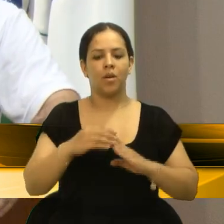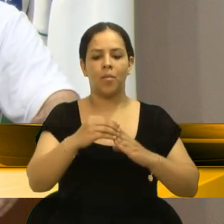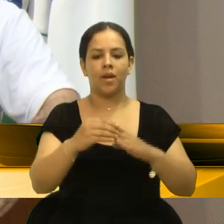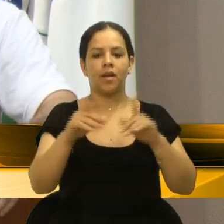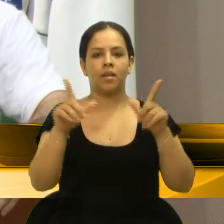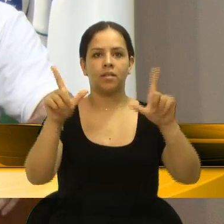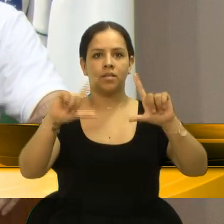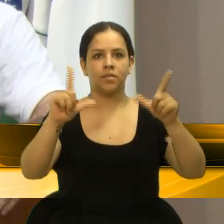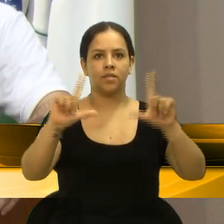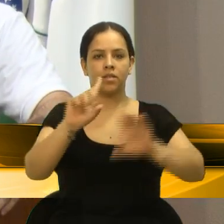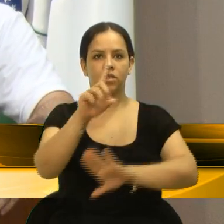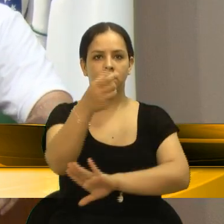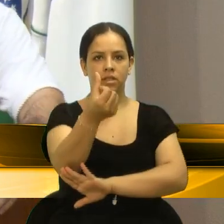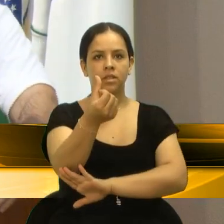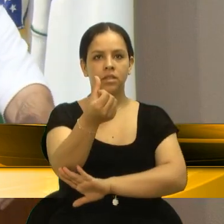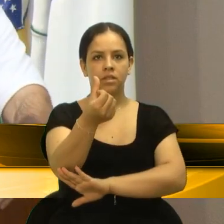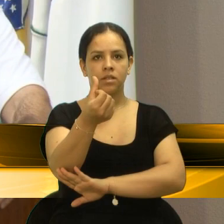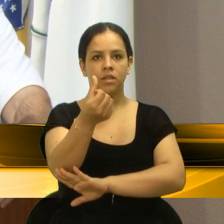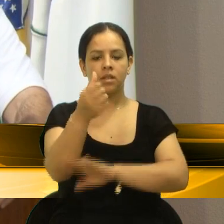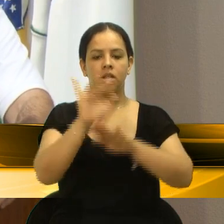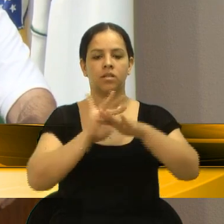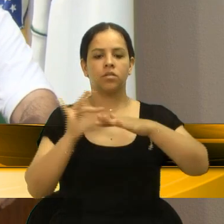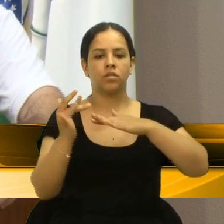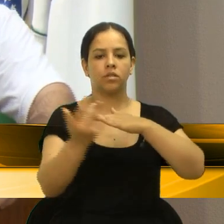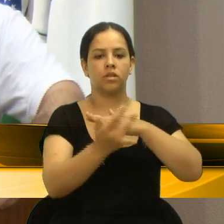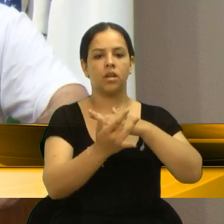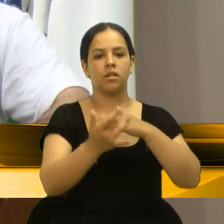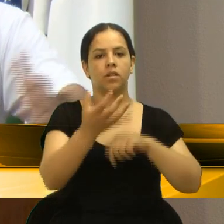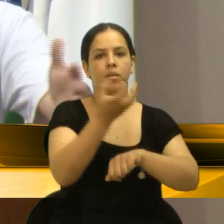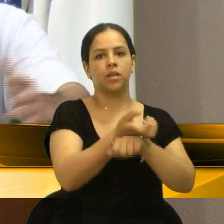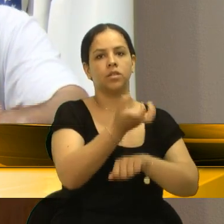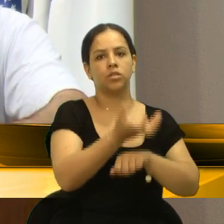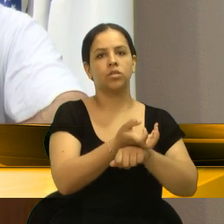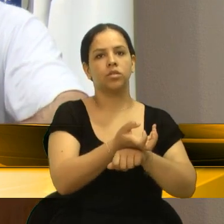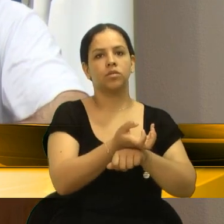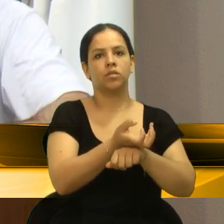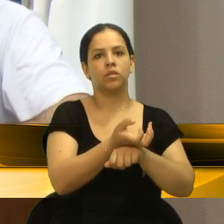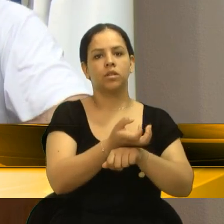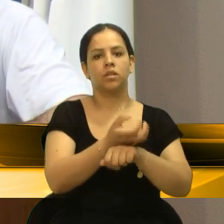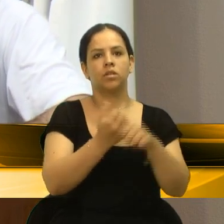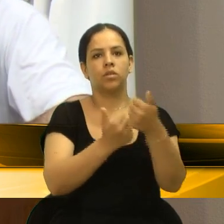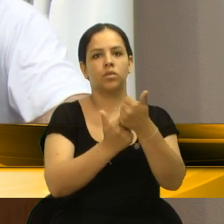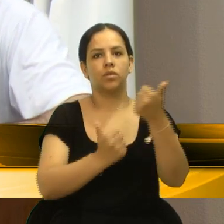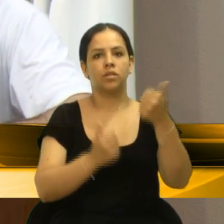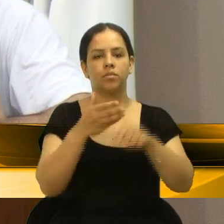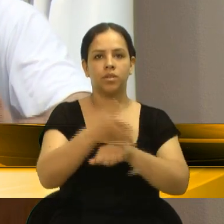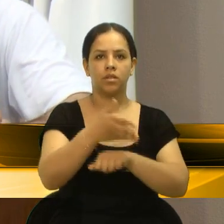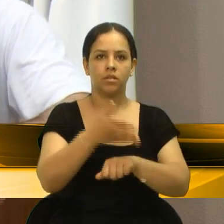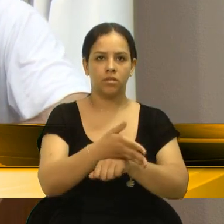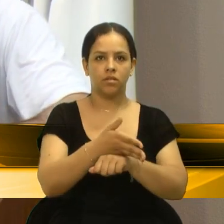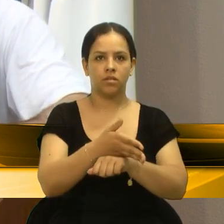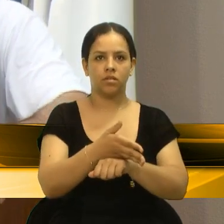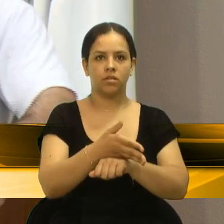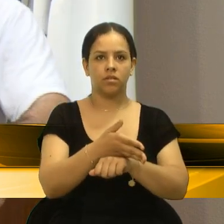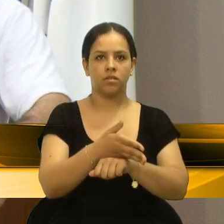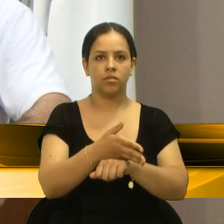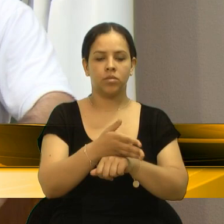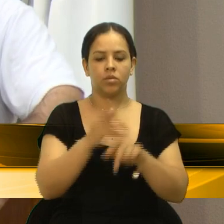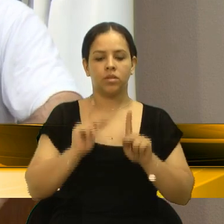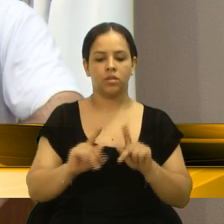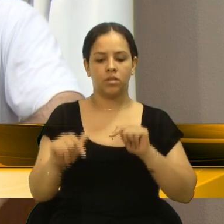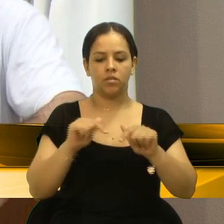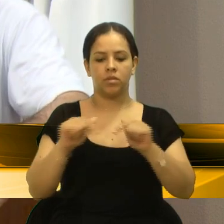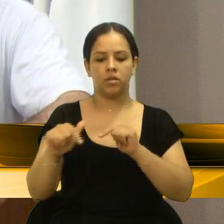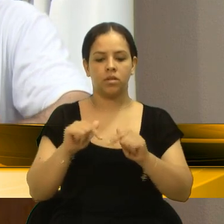canal 16 TV Câmara, nas redes sociais, aplicativos, as assessorias aqui presentes, os servidores públicos que nos